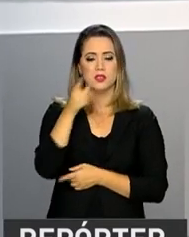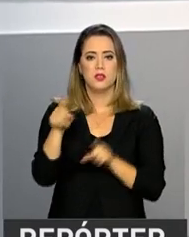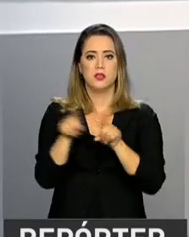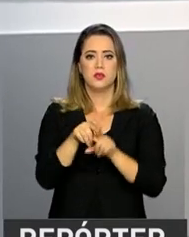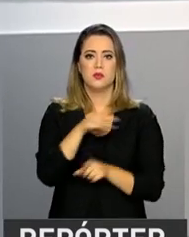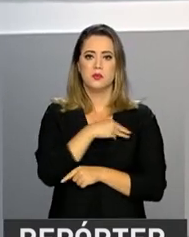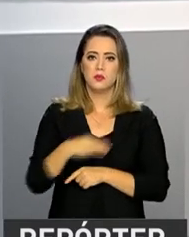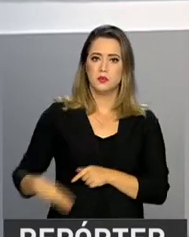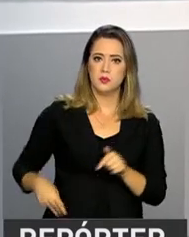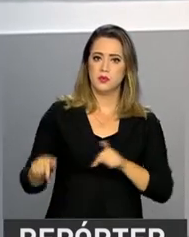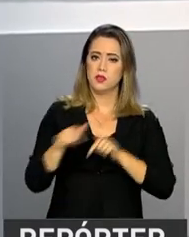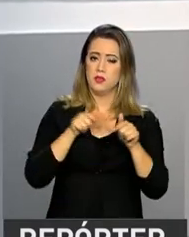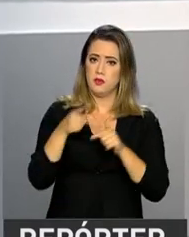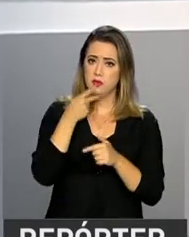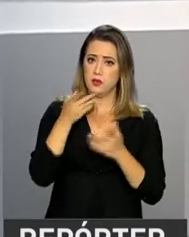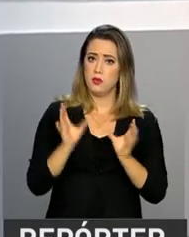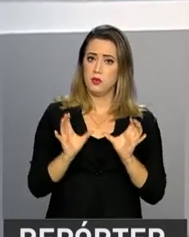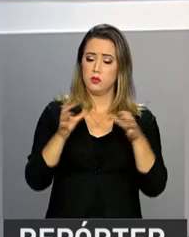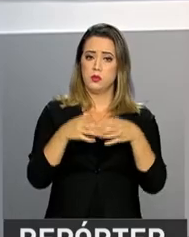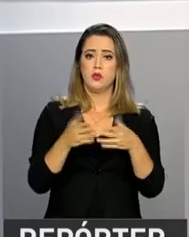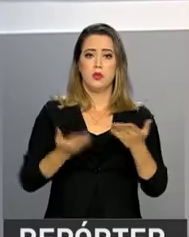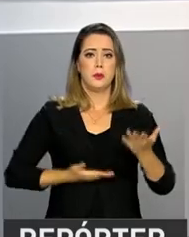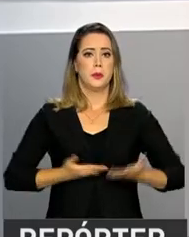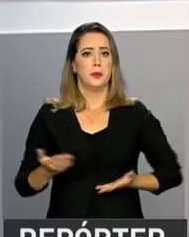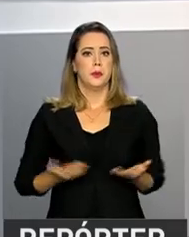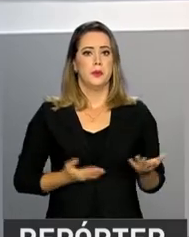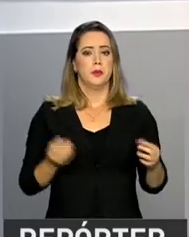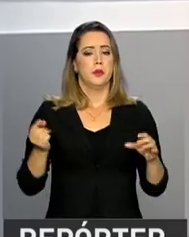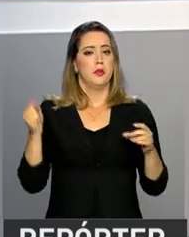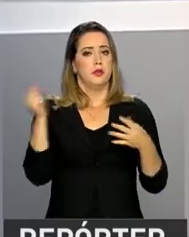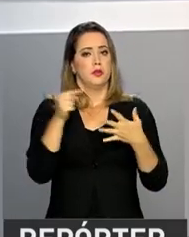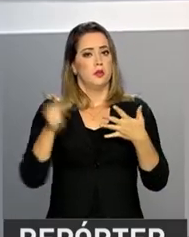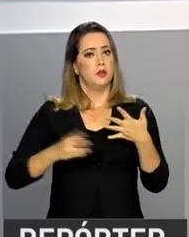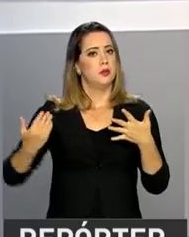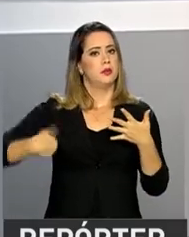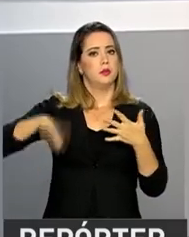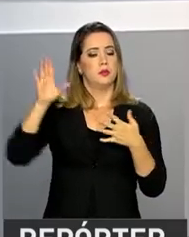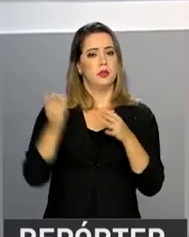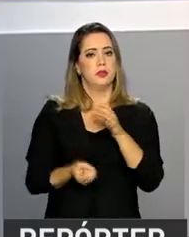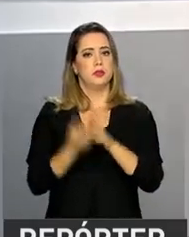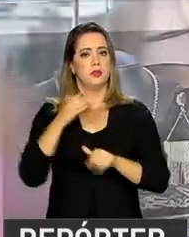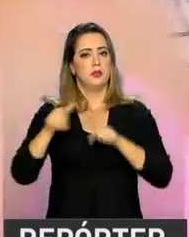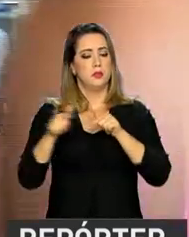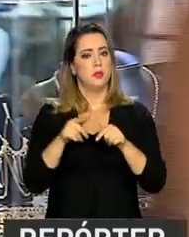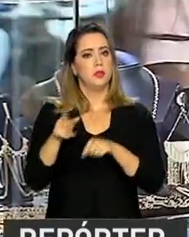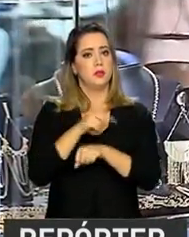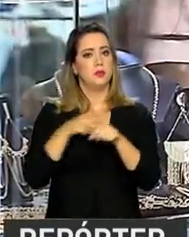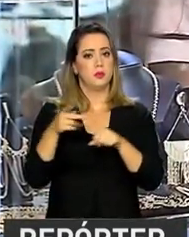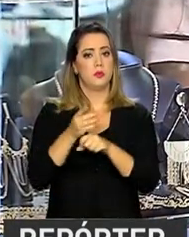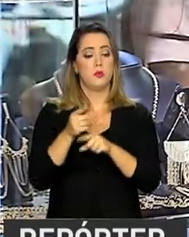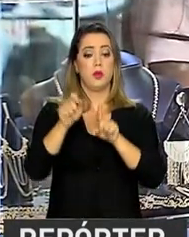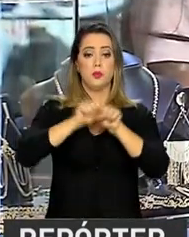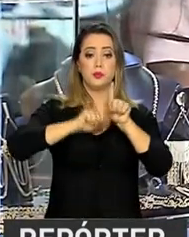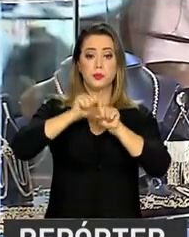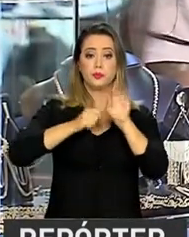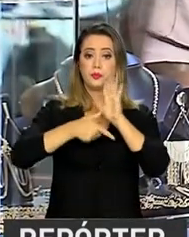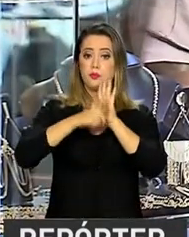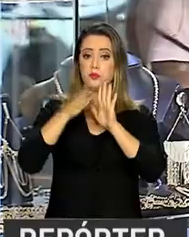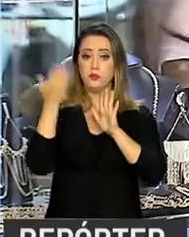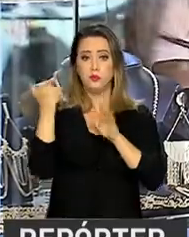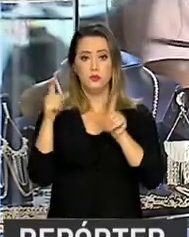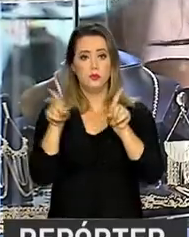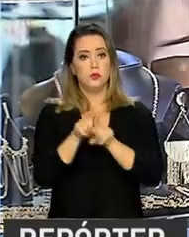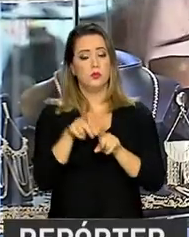setores de comércio e serviços estão entre os que mais empregam no país no mês passado o cadastro geral de empregados